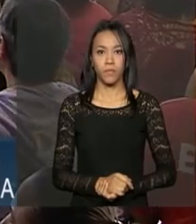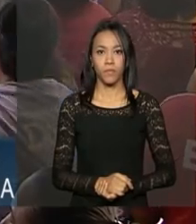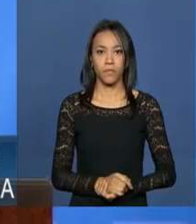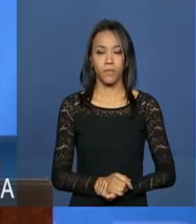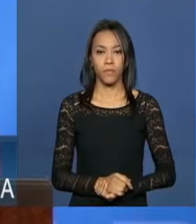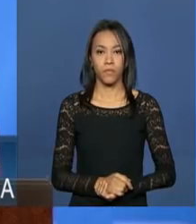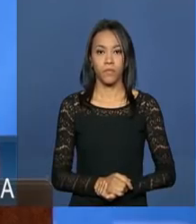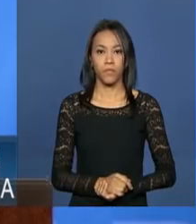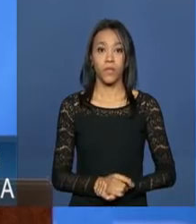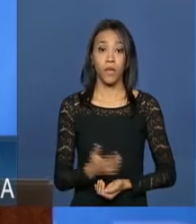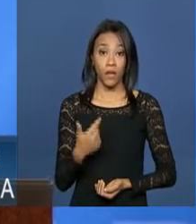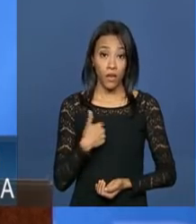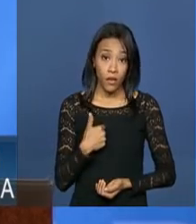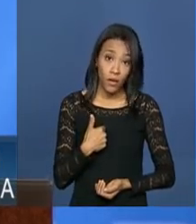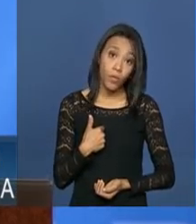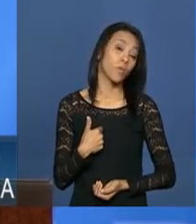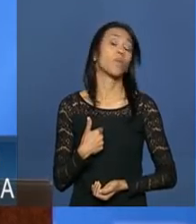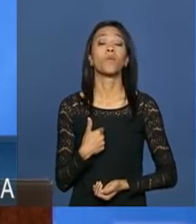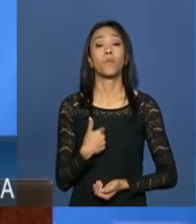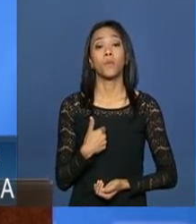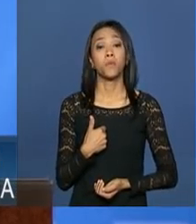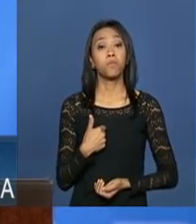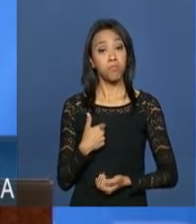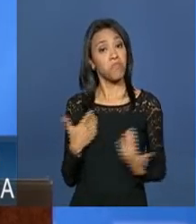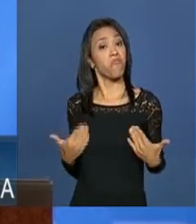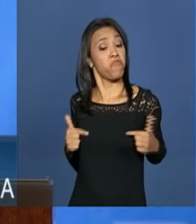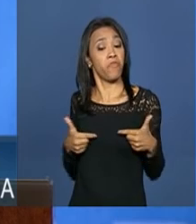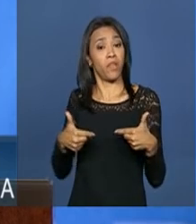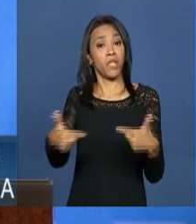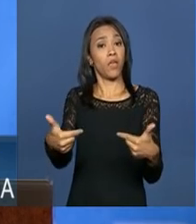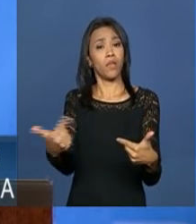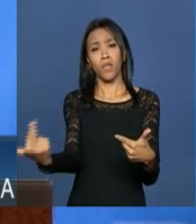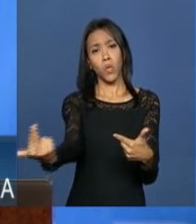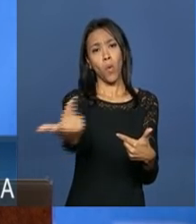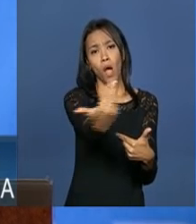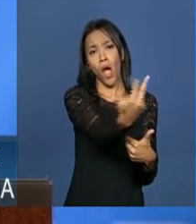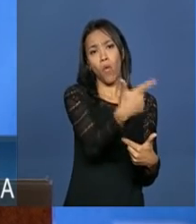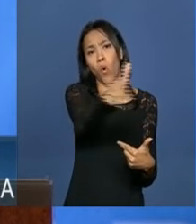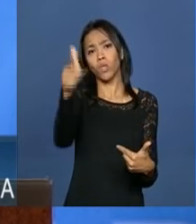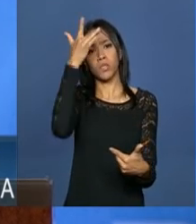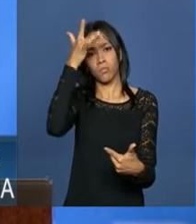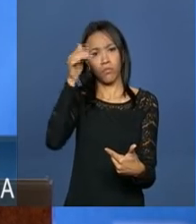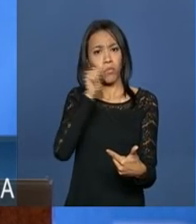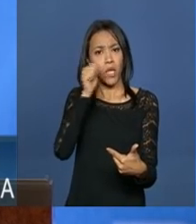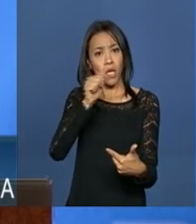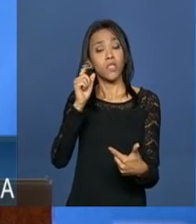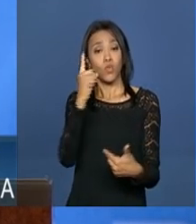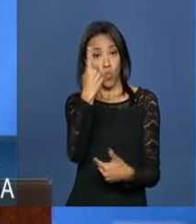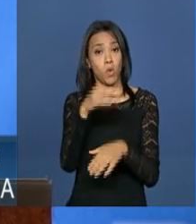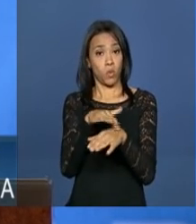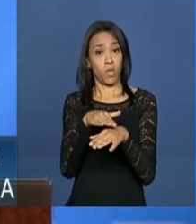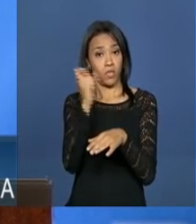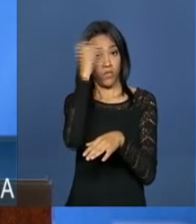esperança. Enfrentei, como muitas mulheres nesse Brasil nosso, enfrentam, uma doença